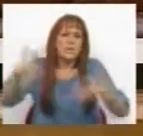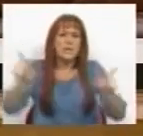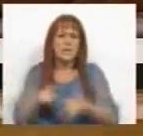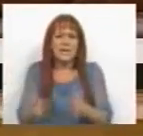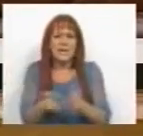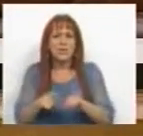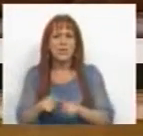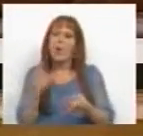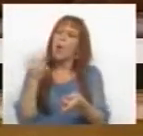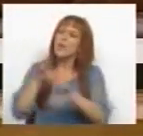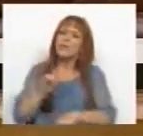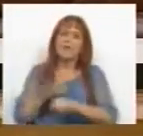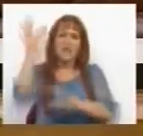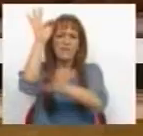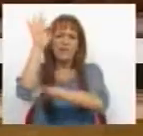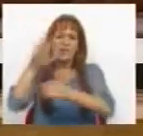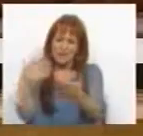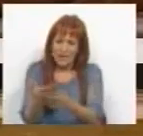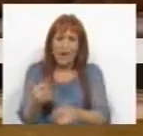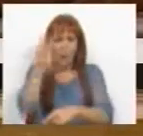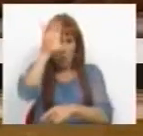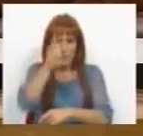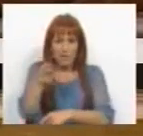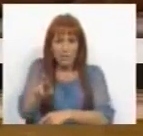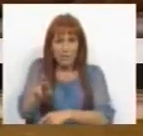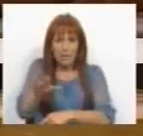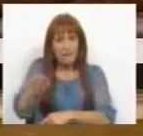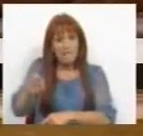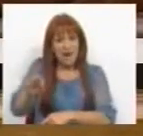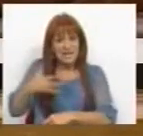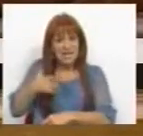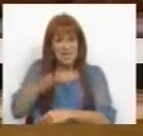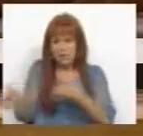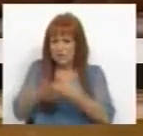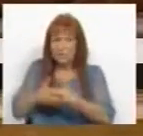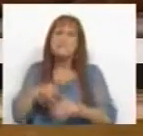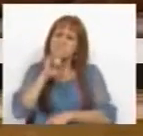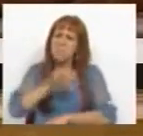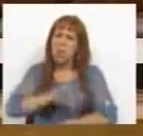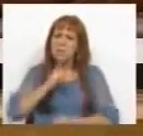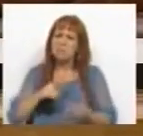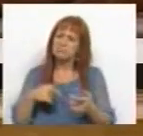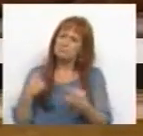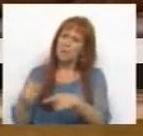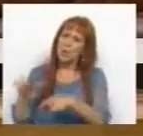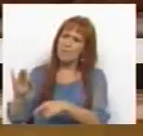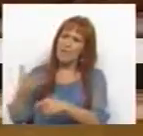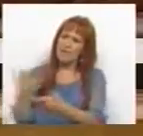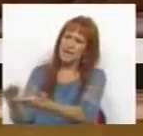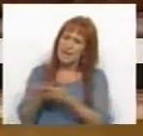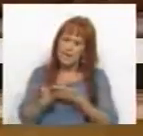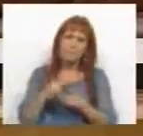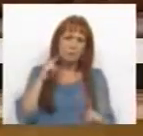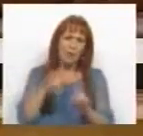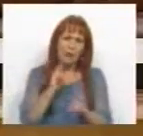a necessidade do regresso das freguesias que o Governo PSD-CDS extinguiu, talvez possamos contar com o PSD nesse